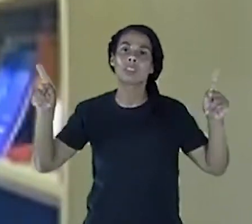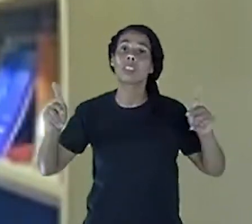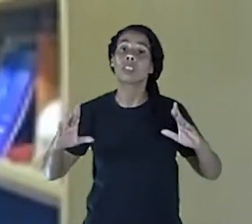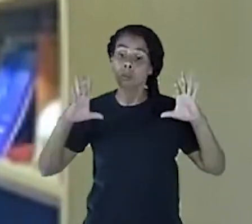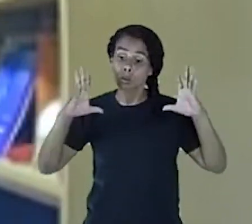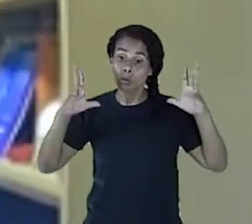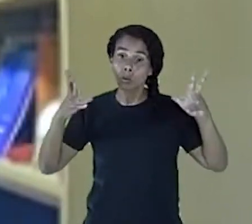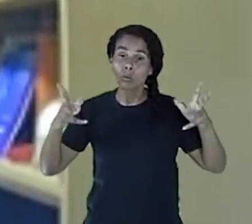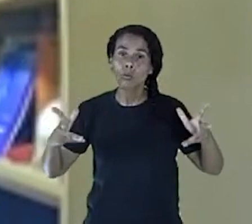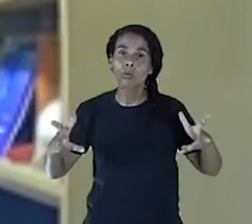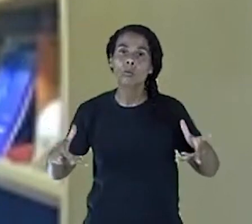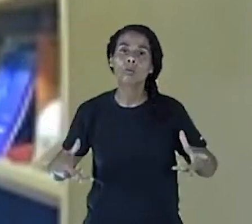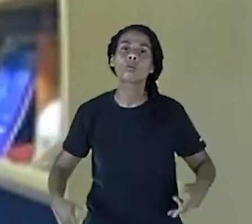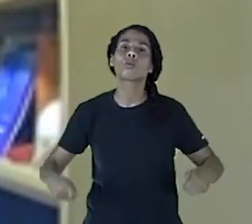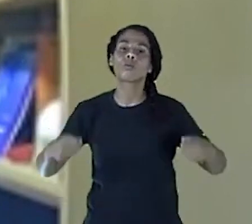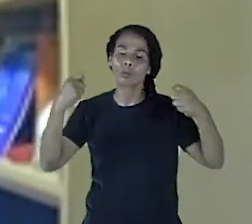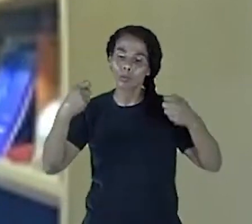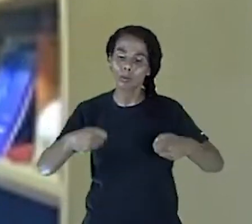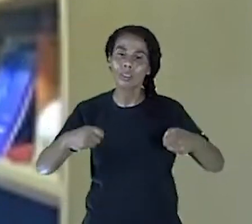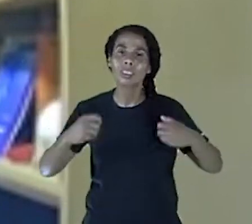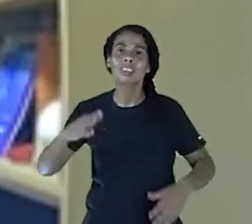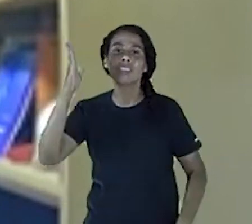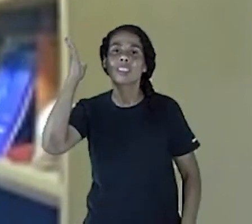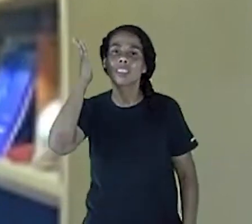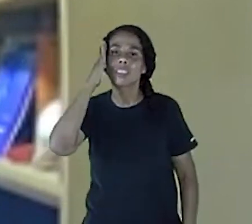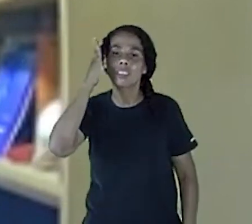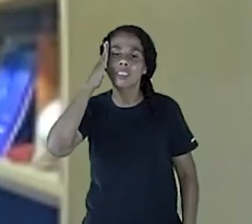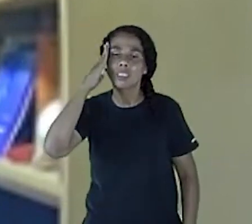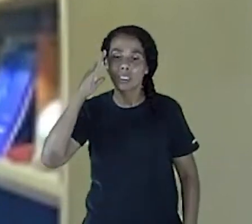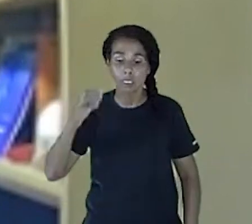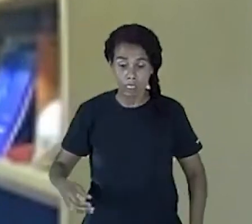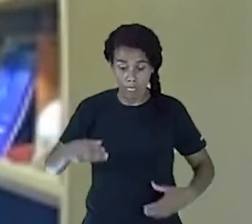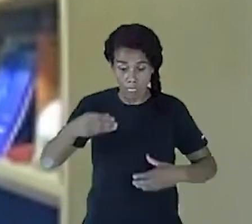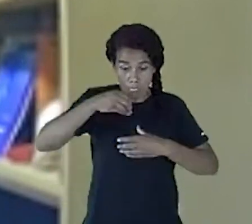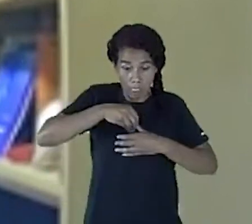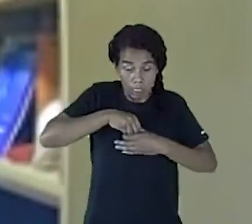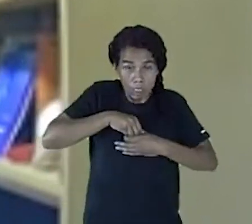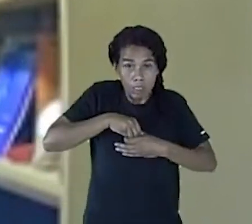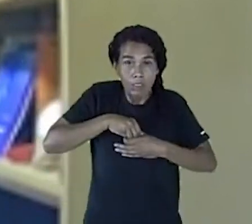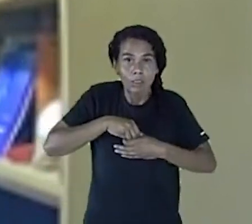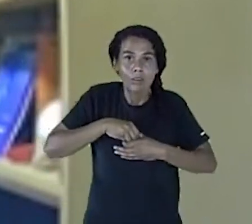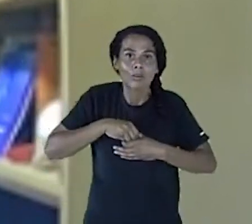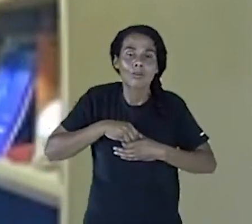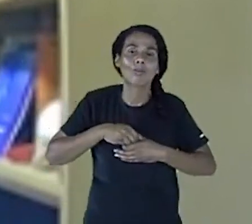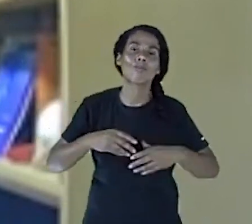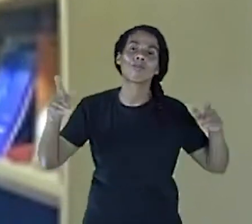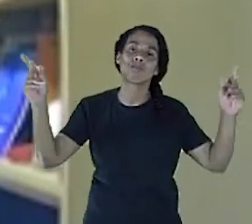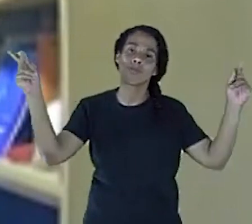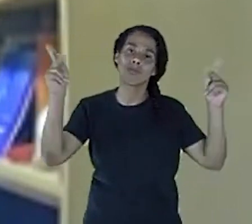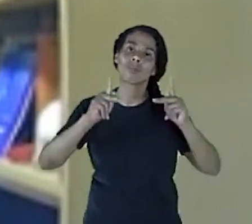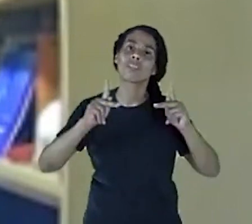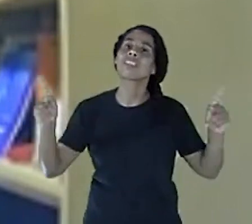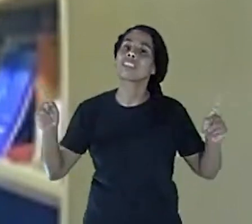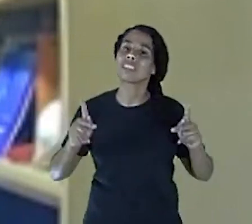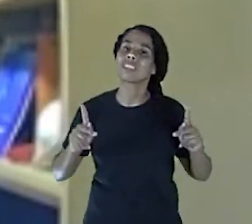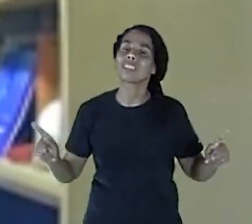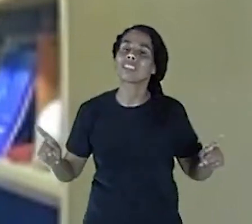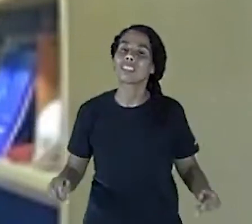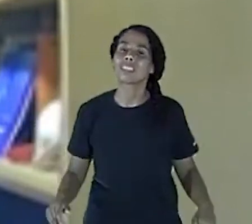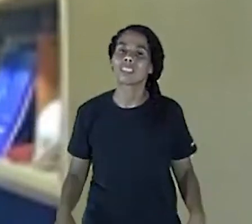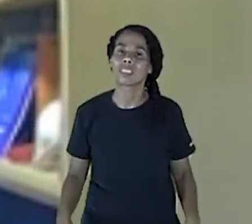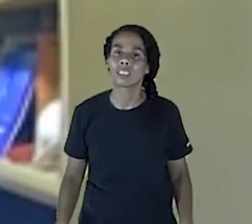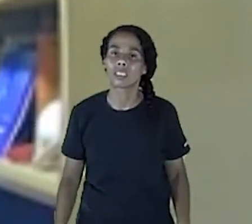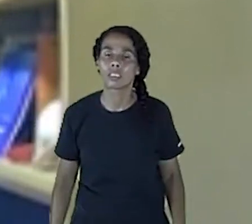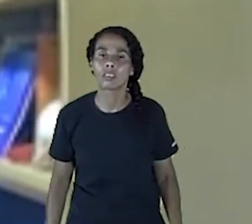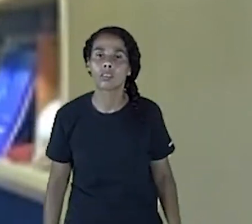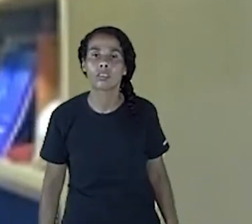cara sabia das coisas. Ele era um profeta que lutou pela libertação não só da Índia, mas de toda a